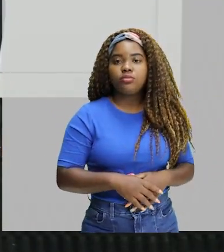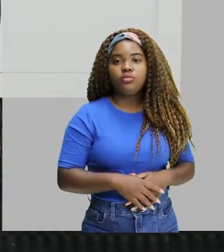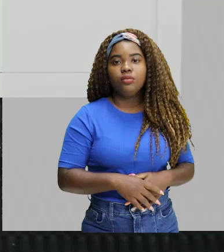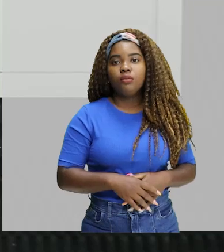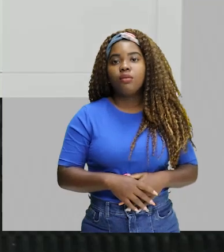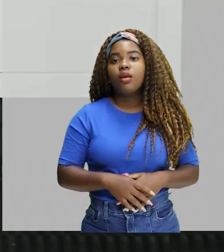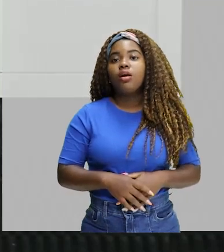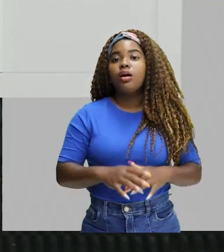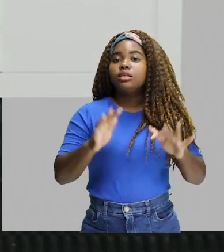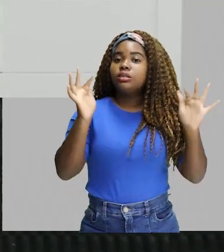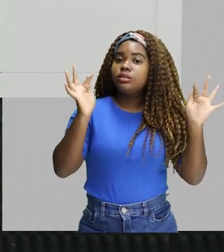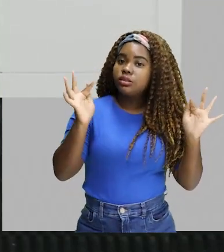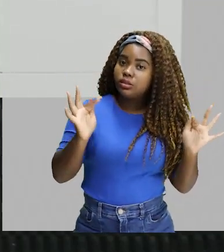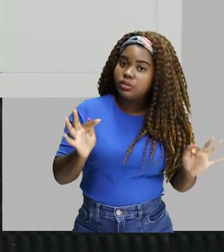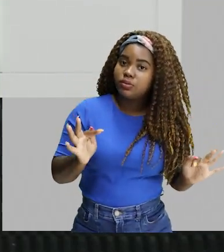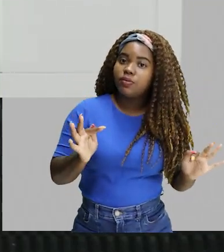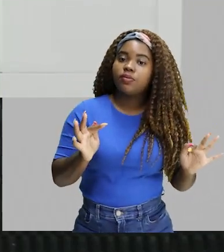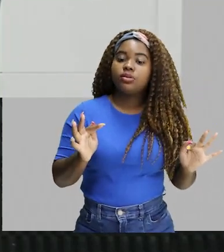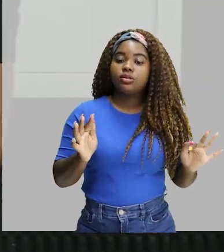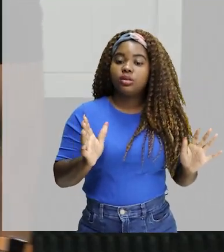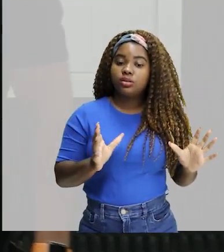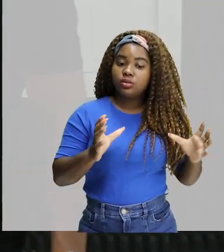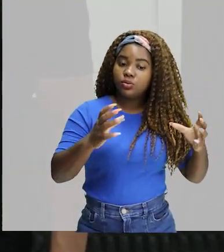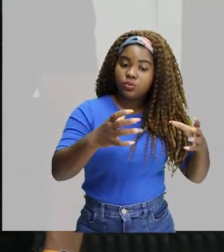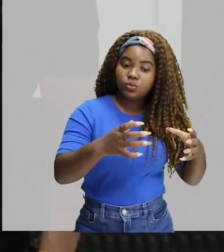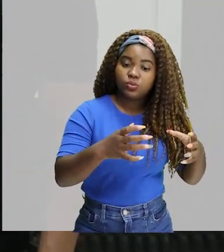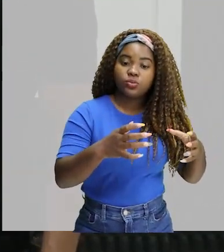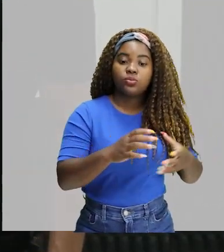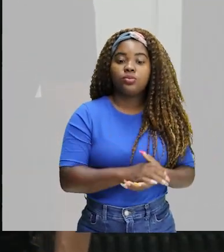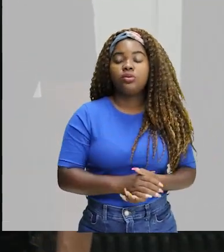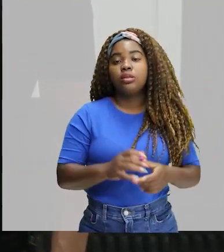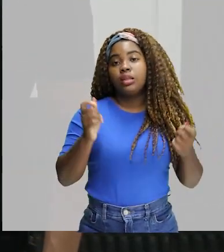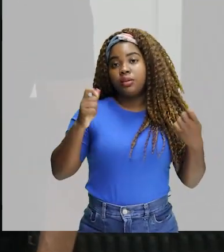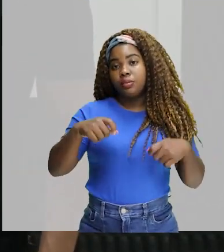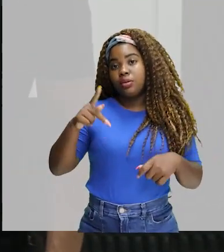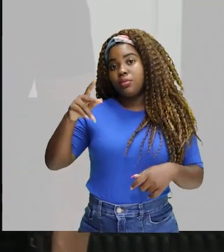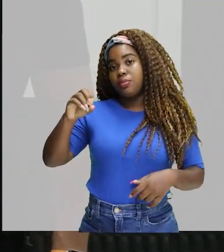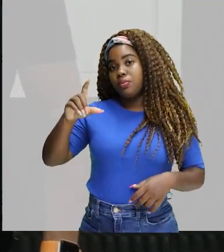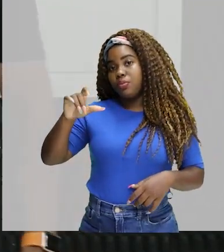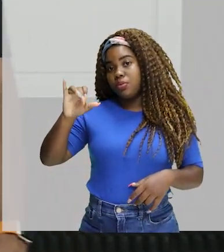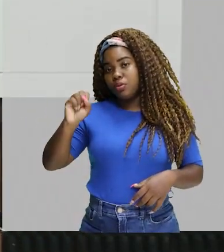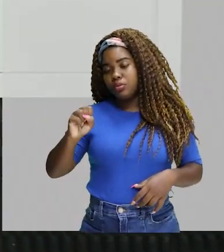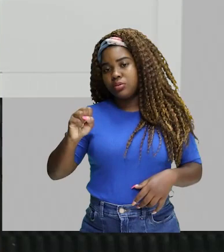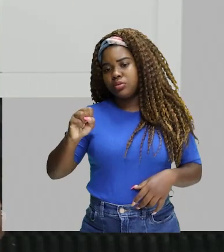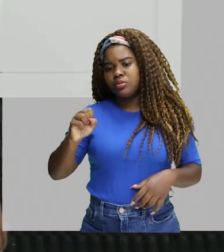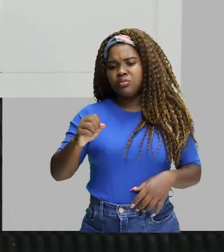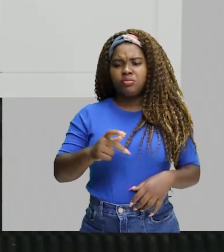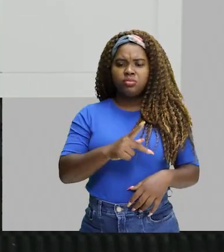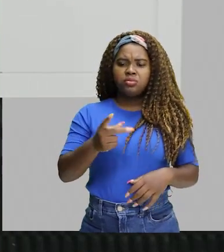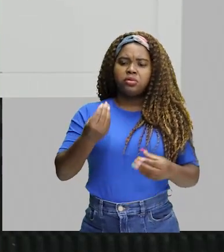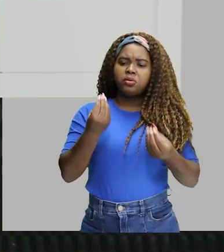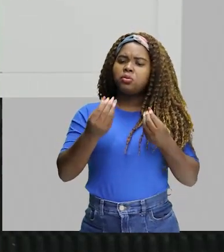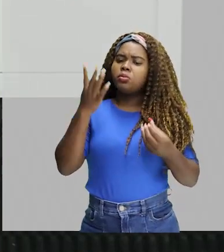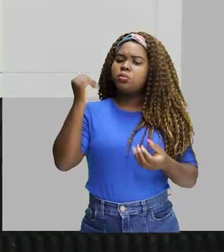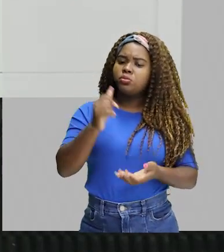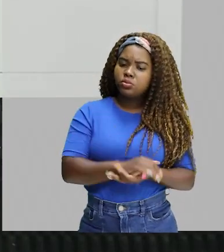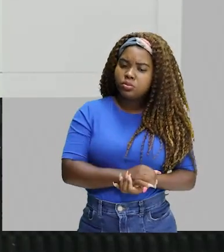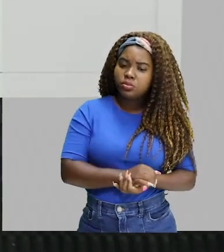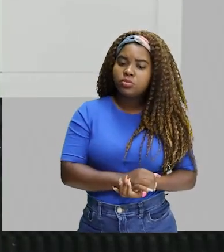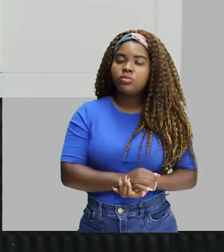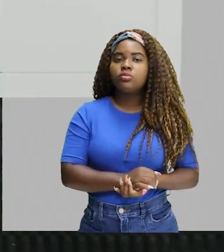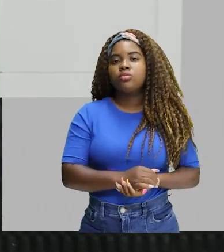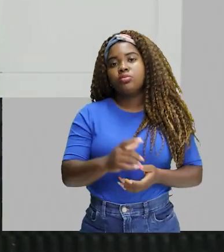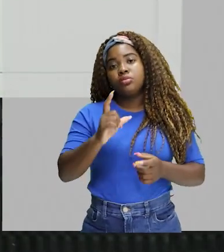Esta felicidade, ela tem um tom coletivo, ela vai desembocar na polis. Ah, professor, como é que o senhor sabe disso? Porque nós vamos tratar